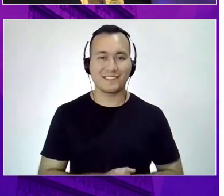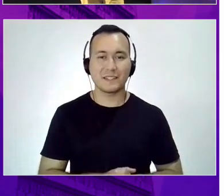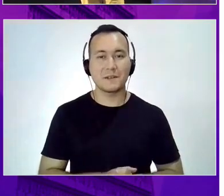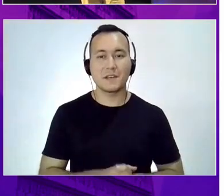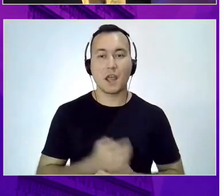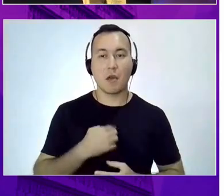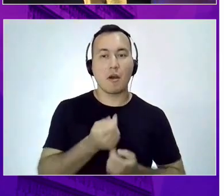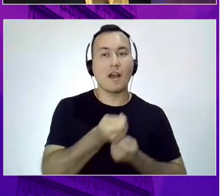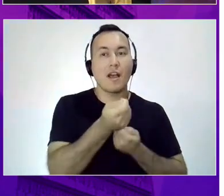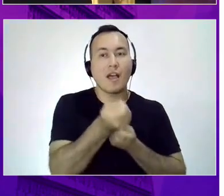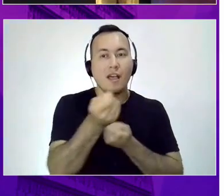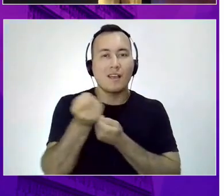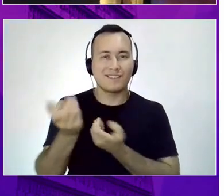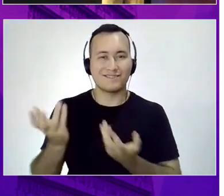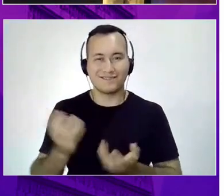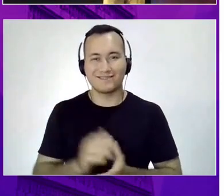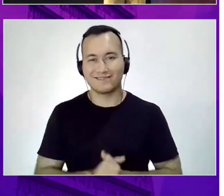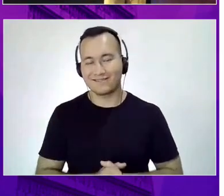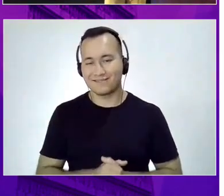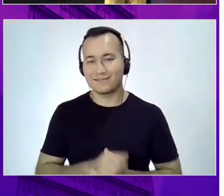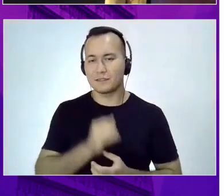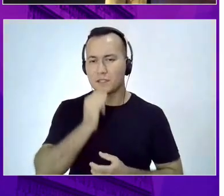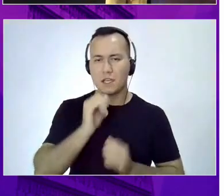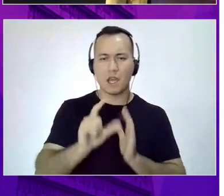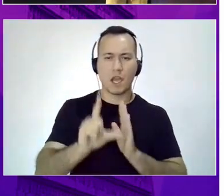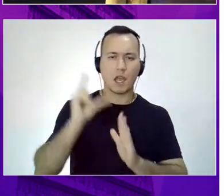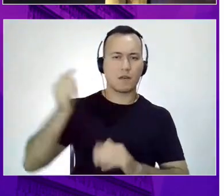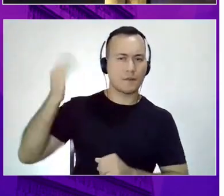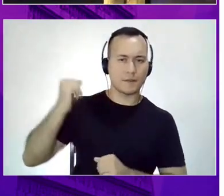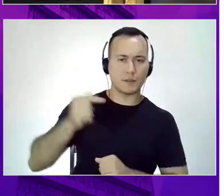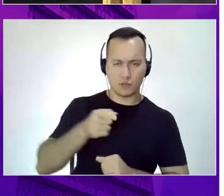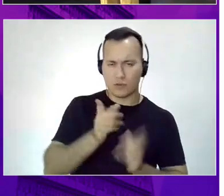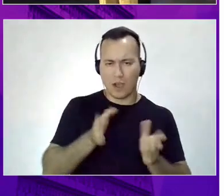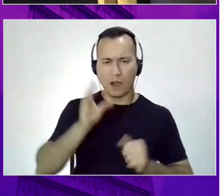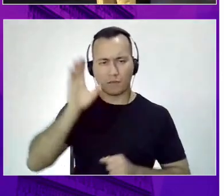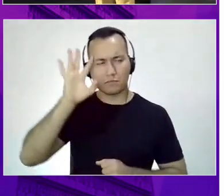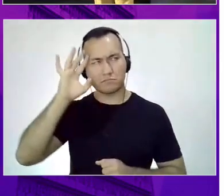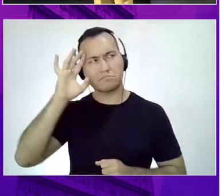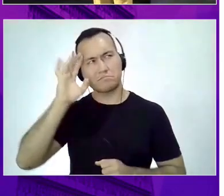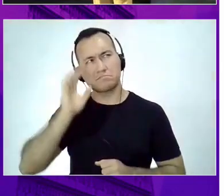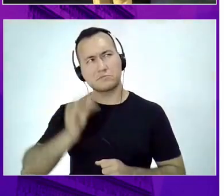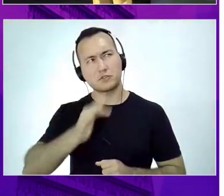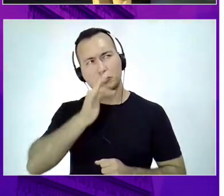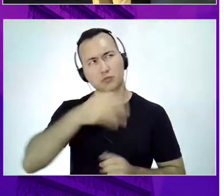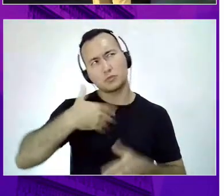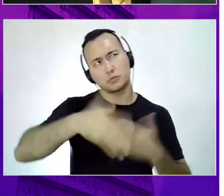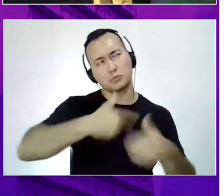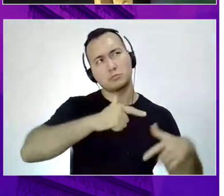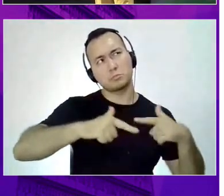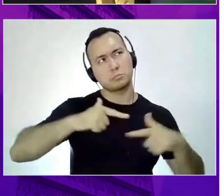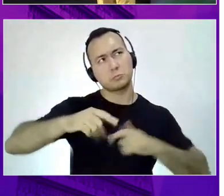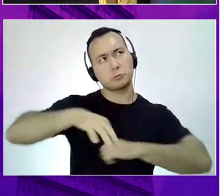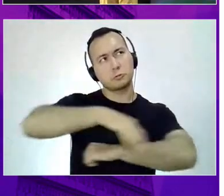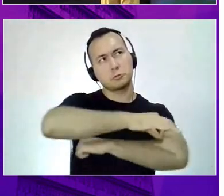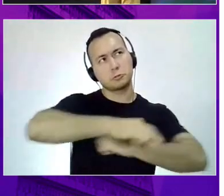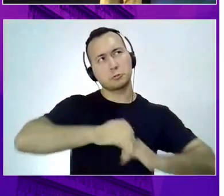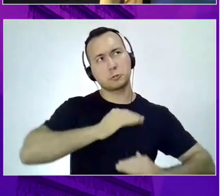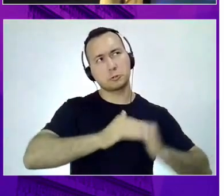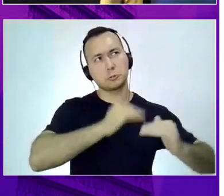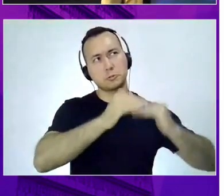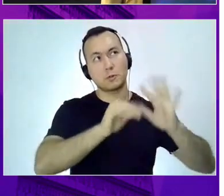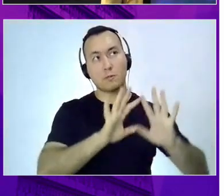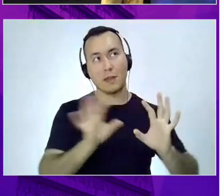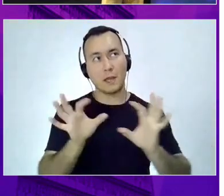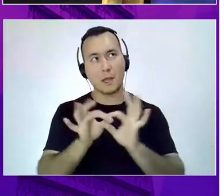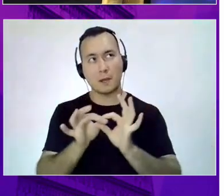vocês já imaginaram trabalhar com uma arquitetura evolutiva, onde ela está pautada em atributos de qualidade e que processa milhares de